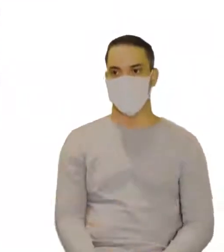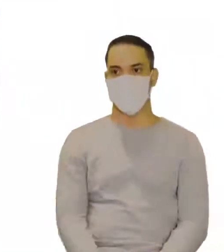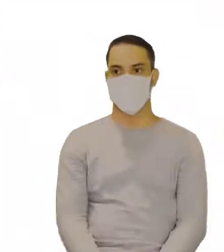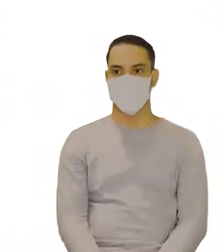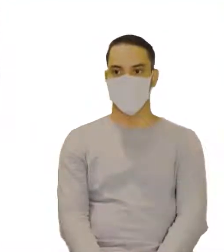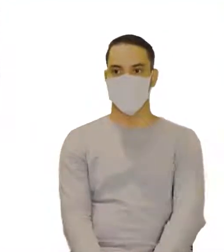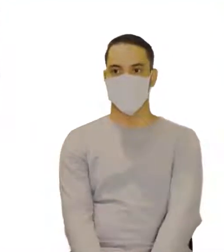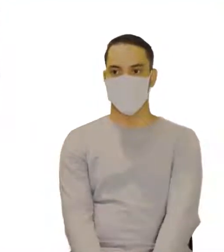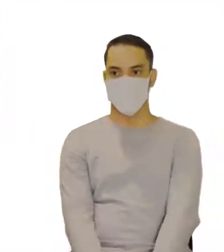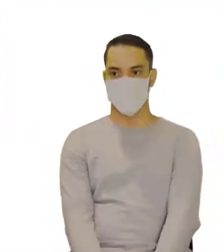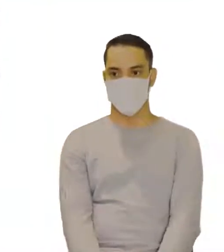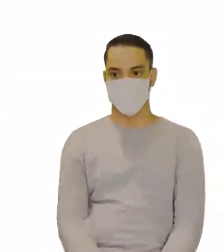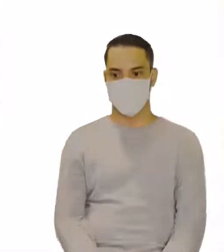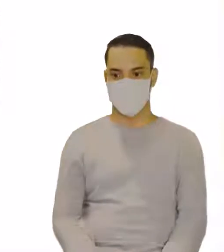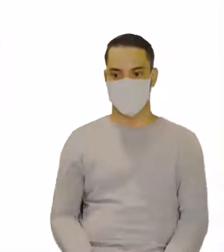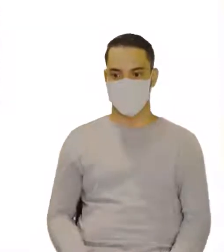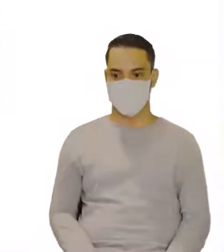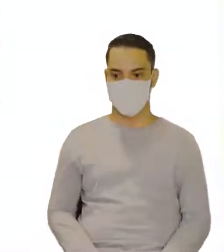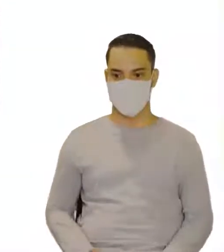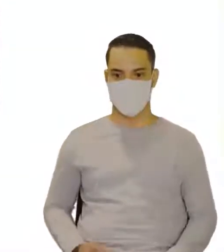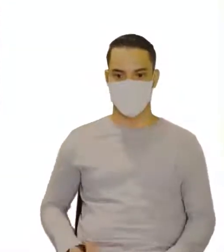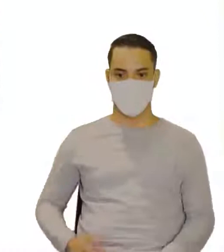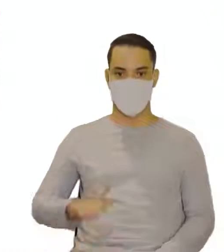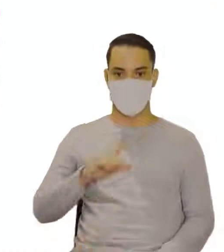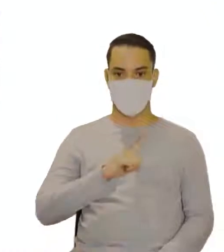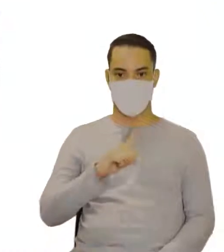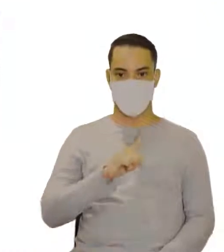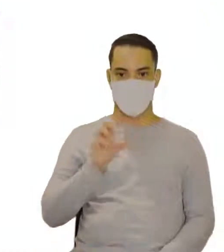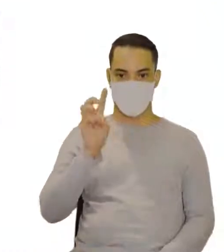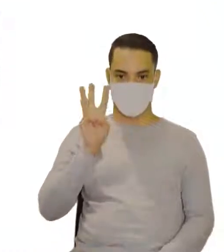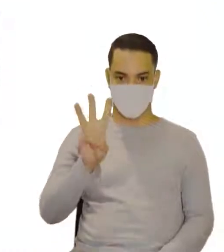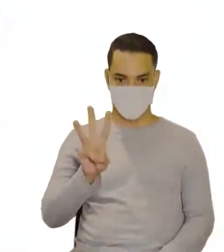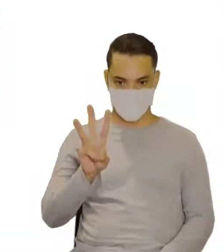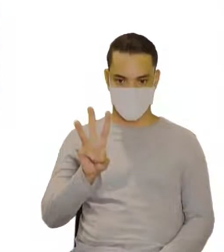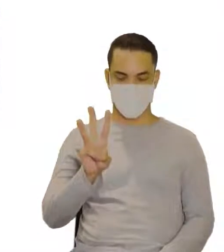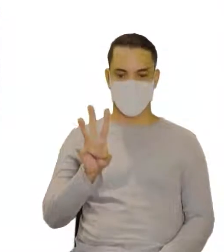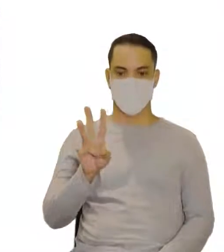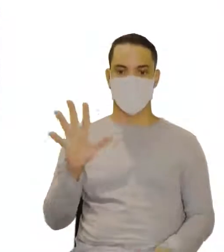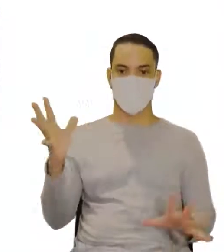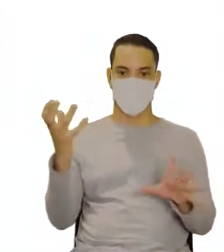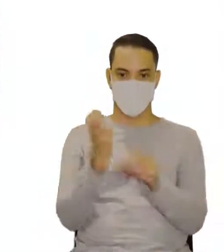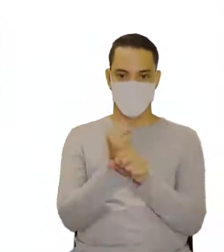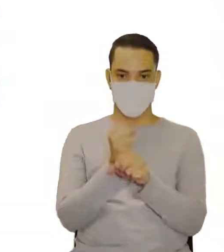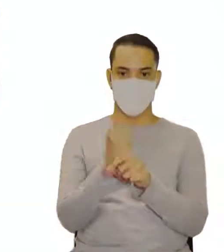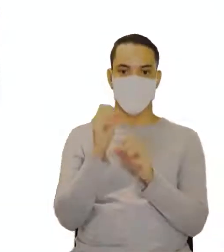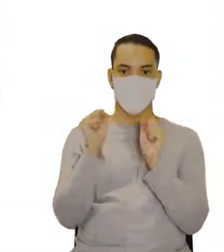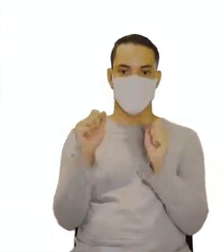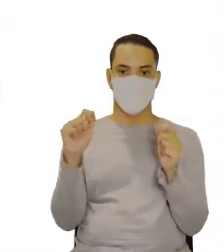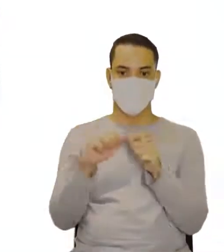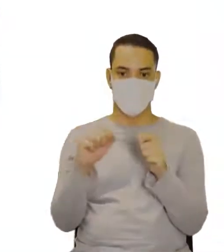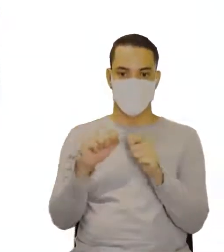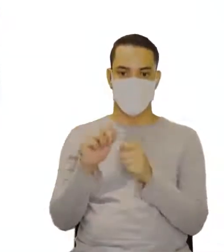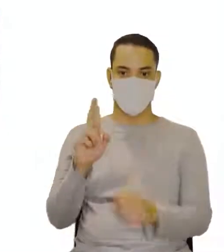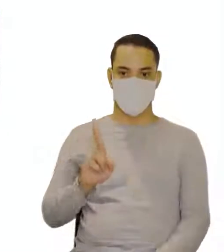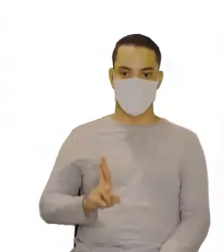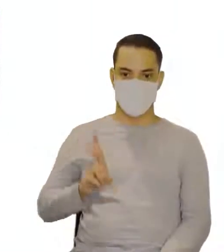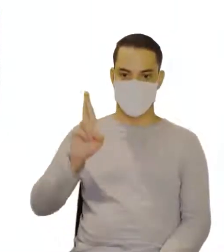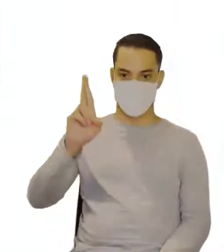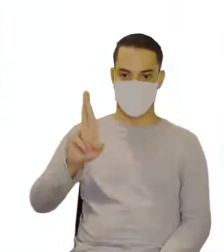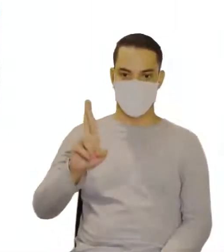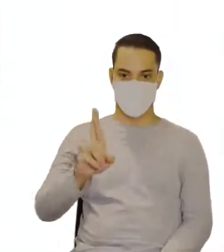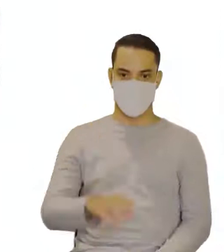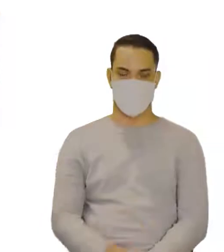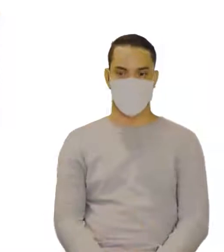temos aqui 3 geradores associados em paralelo e a gente pode representar através dessa figura aqui,